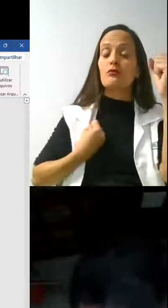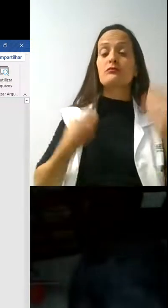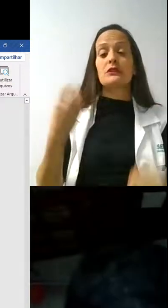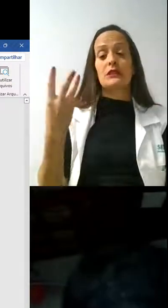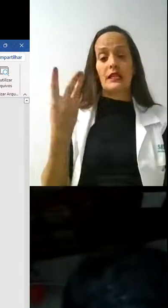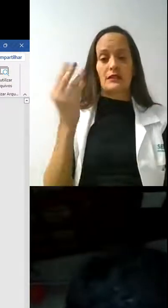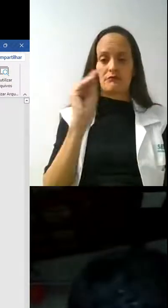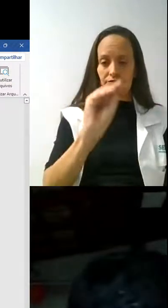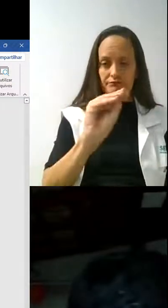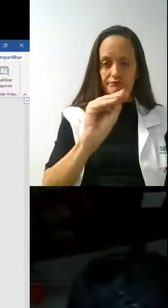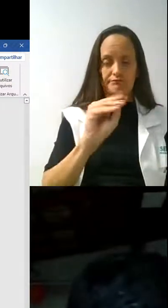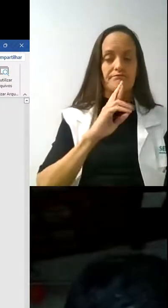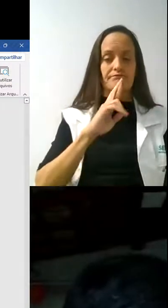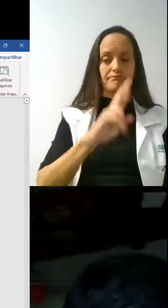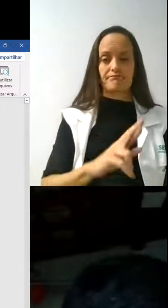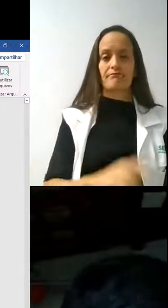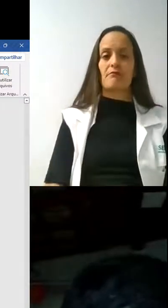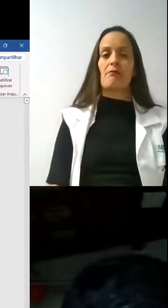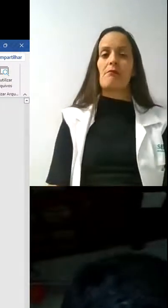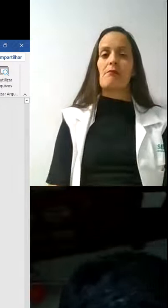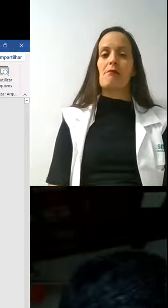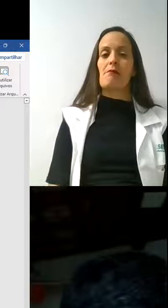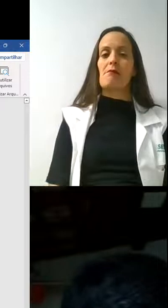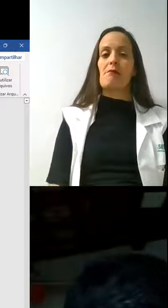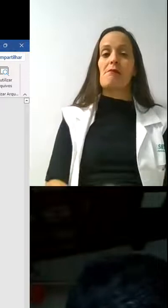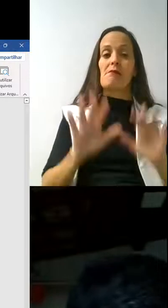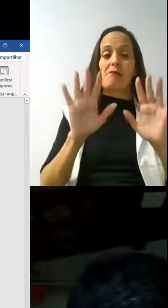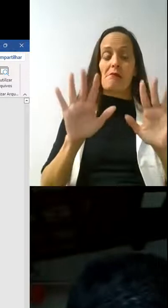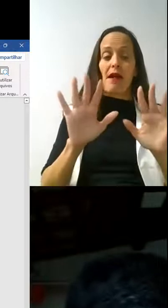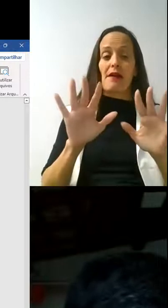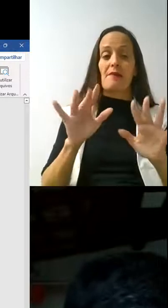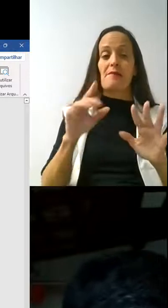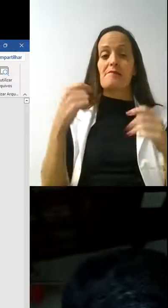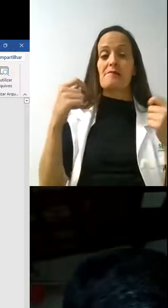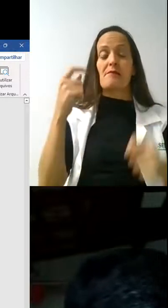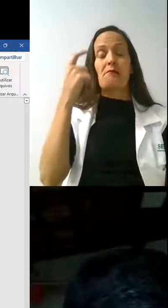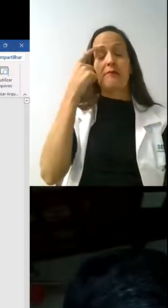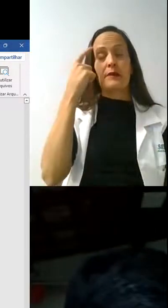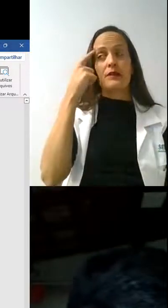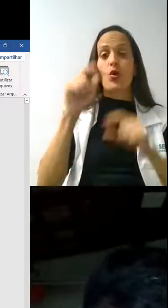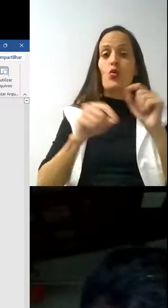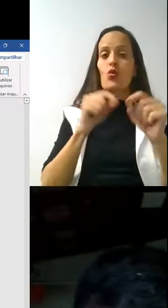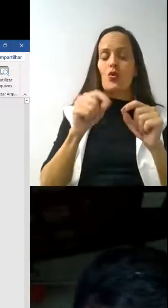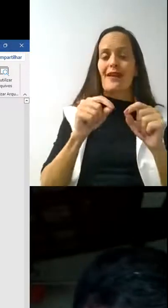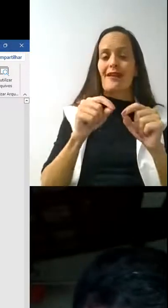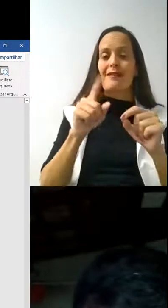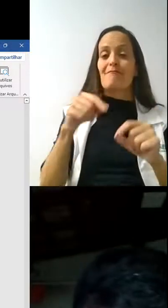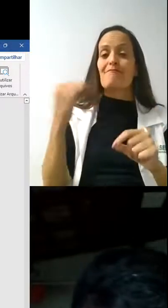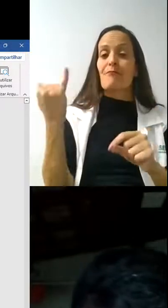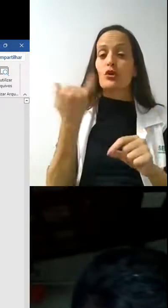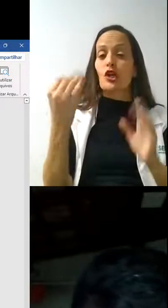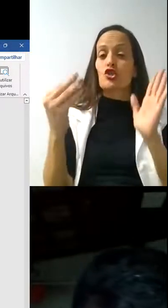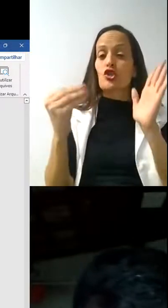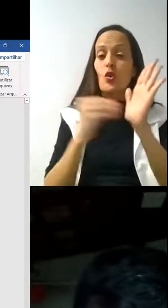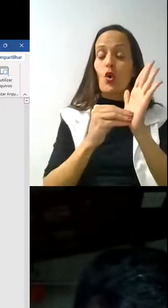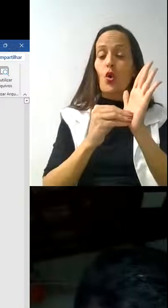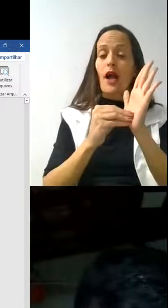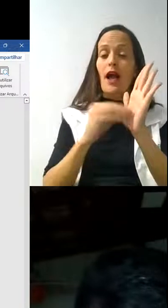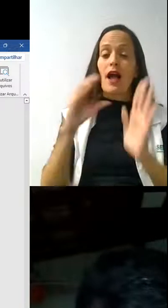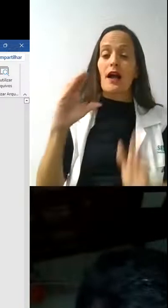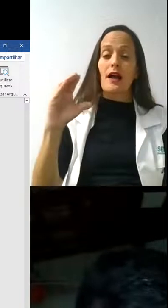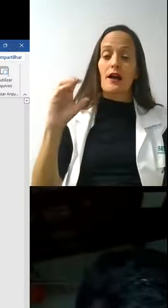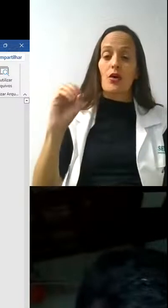certo? Só que assim, é importante, além do número do poste, você escrever o código dele. Como que os postes geralmente